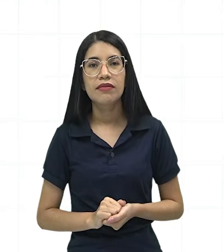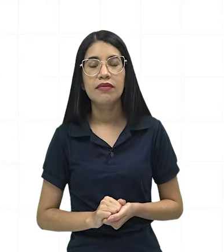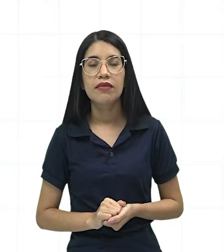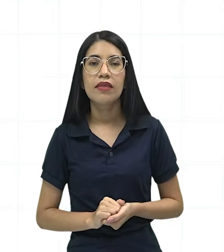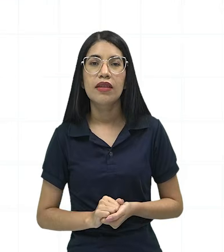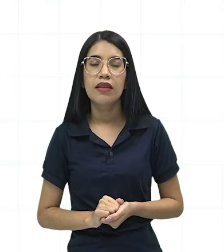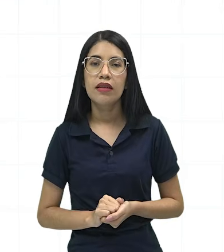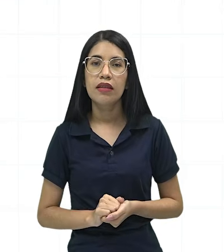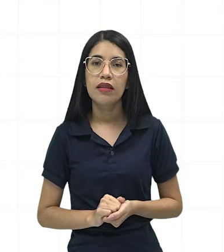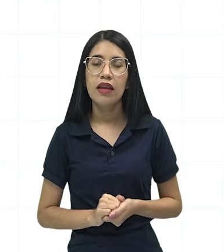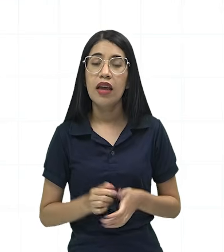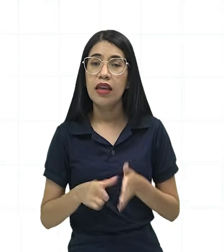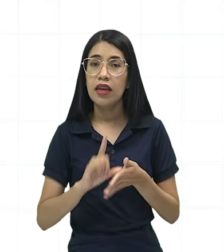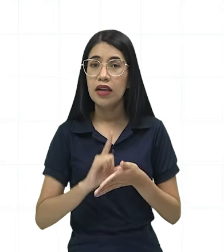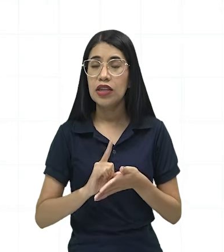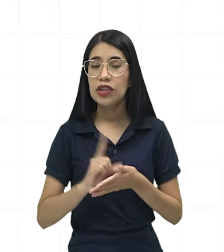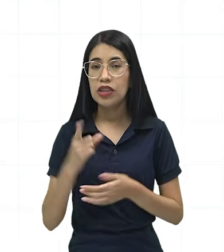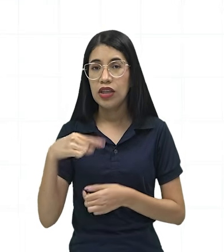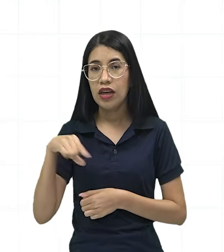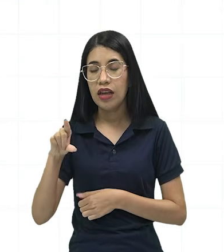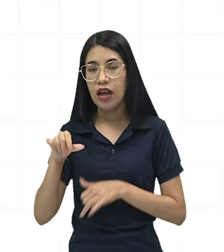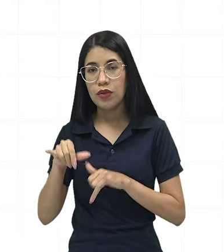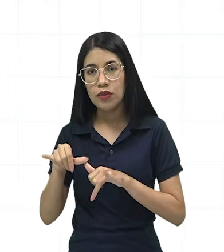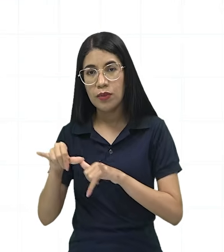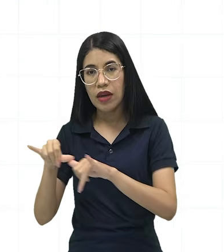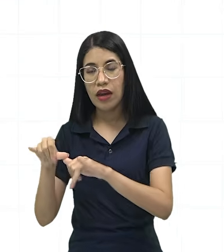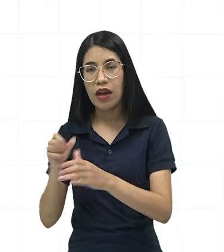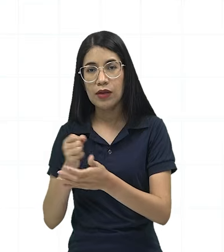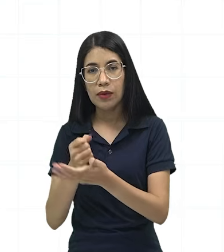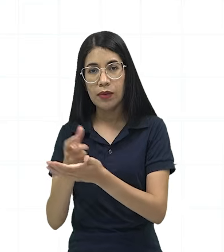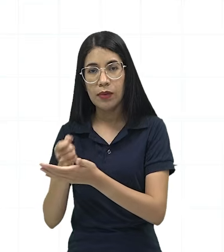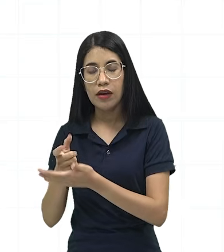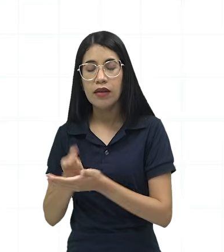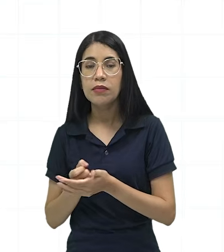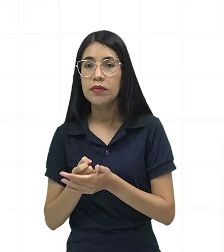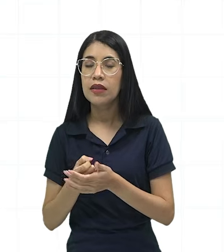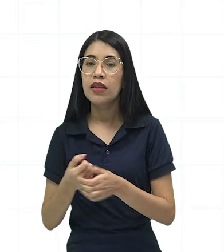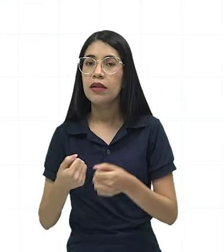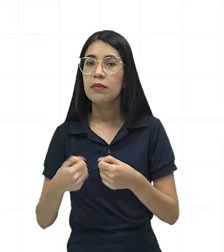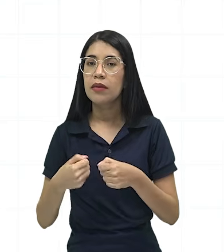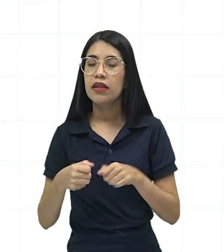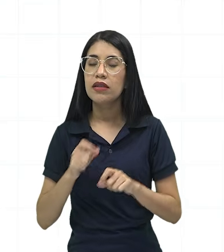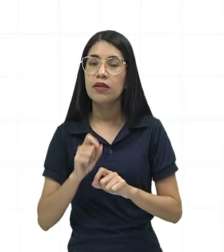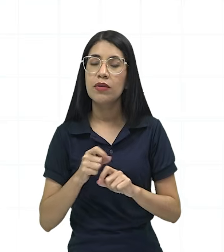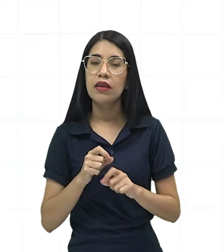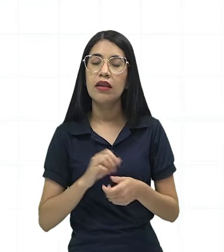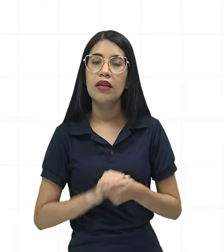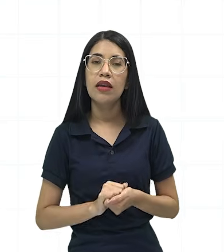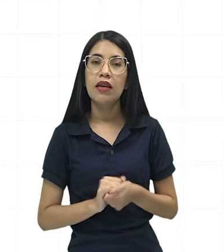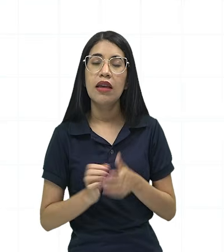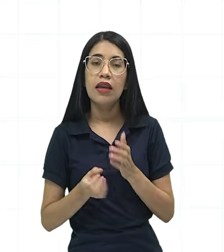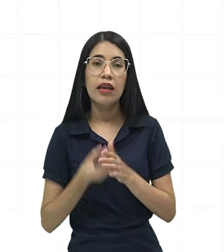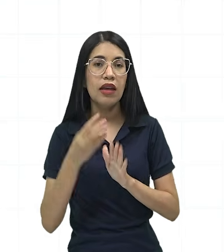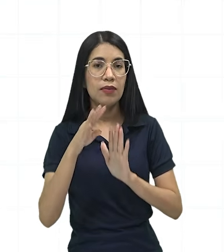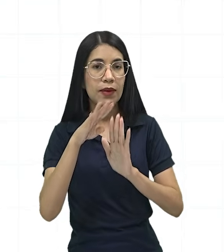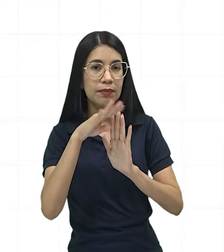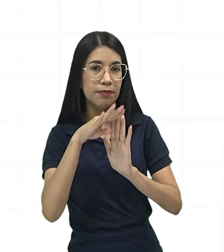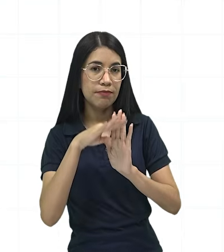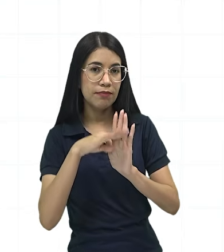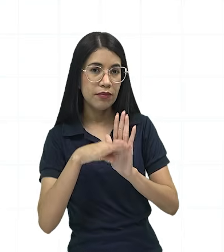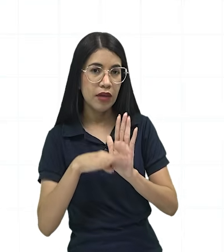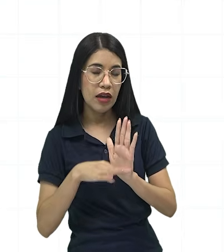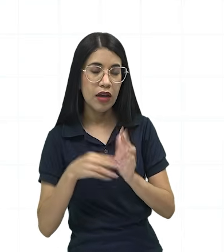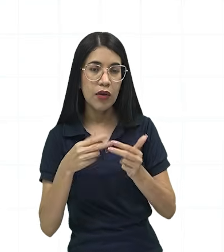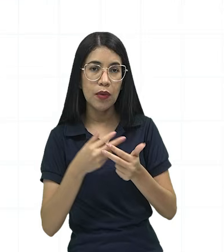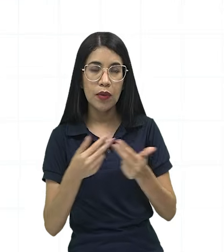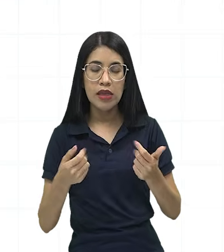se preparar para ir ao supermercado, por exemplo, ou ao mercadinho, você faz uma lista daquilo que